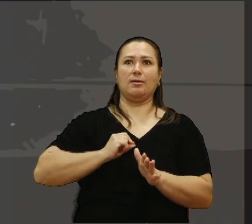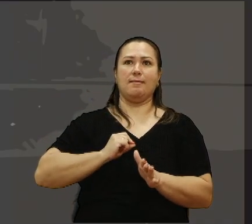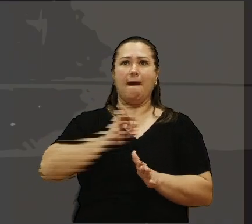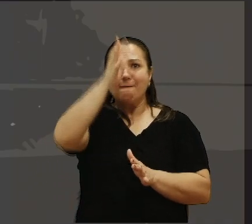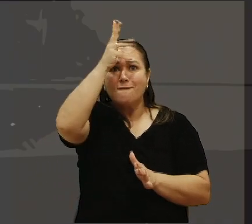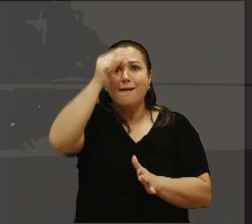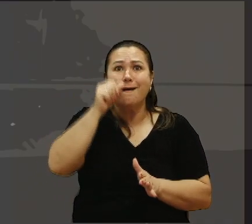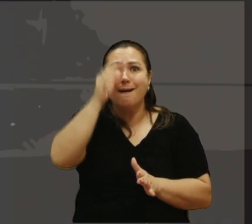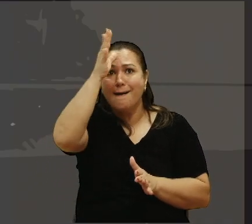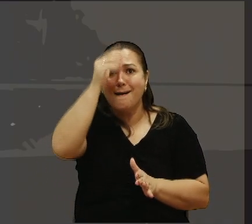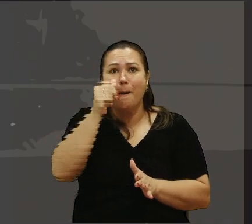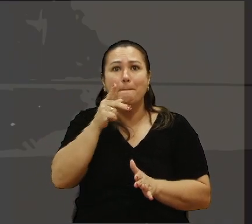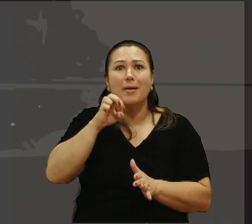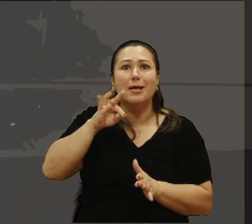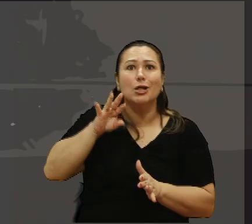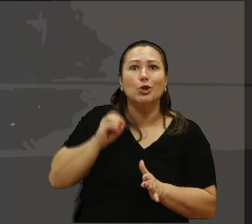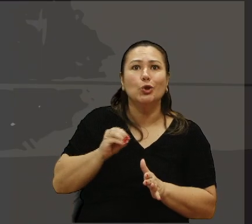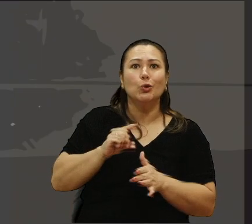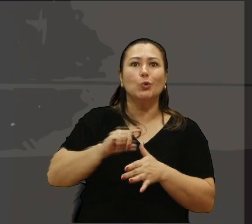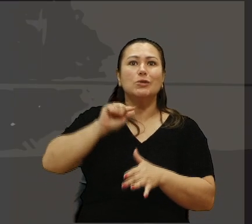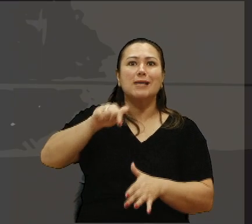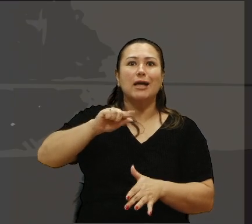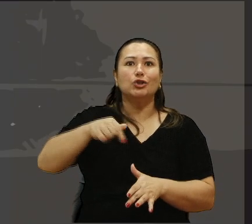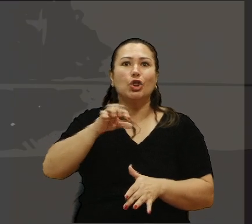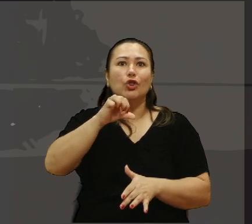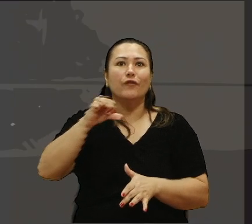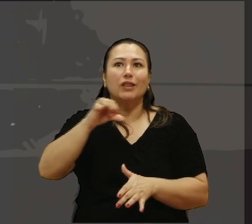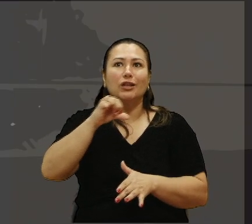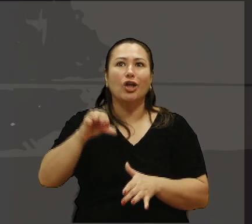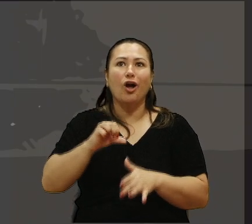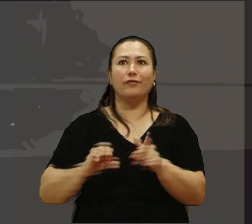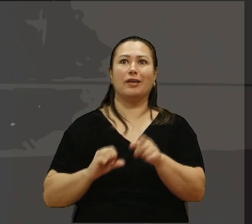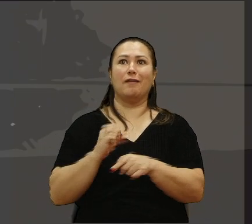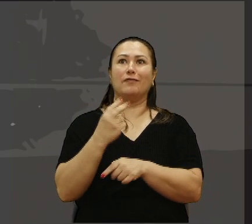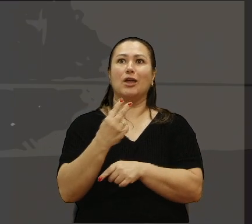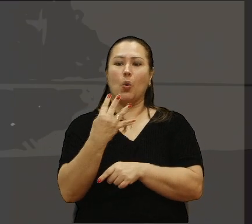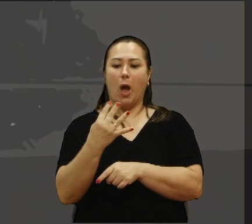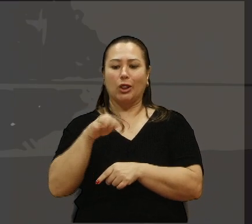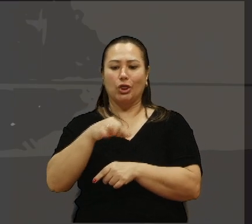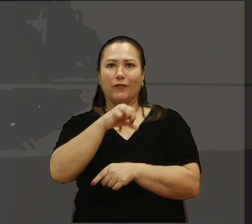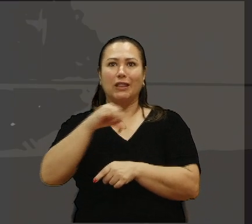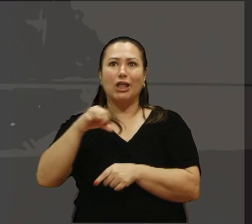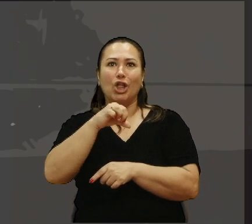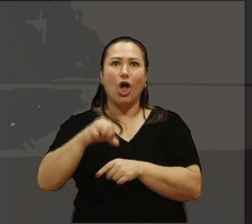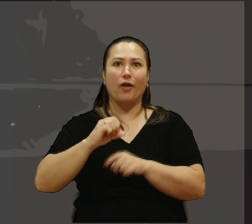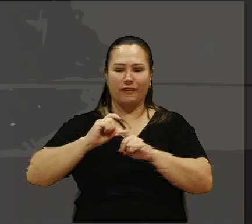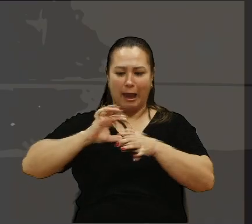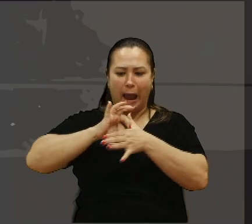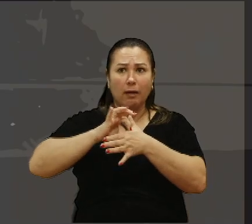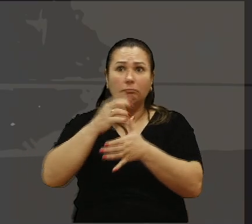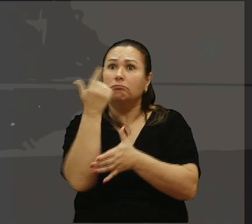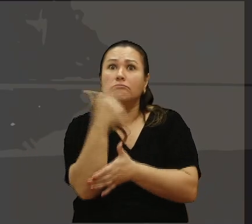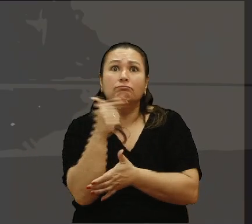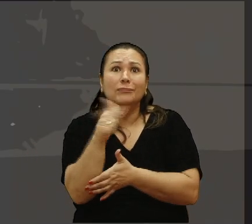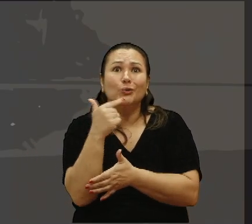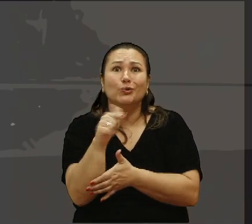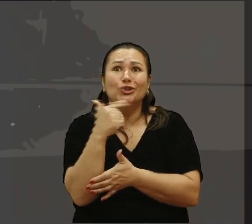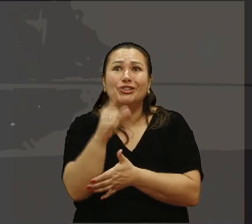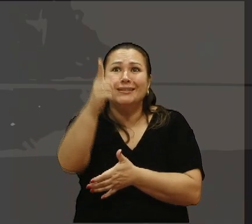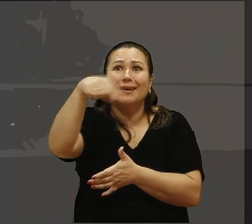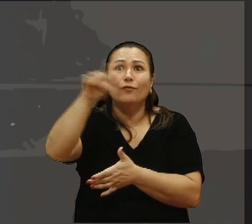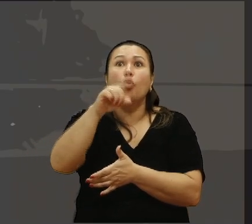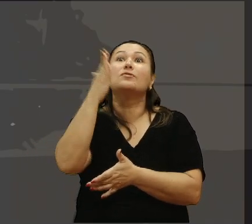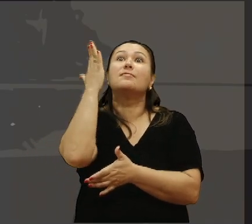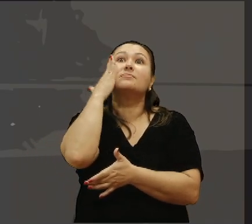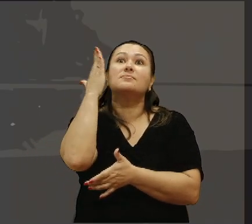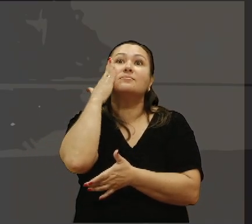frango. Frango a R$ 7,99, R$ 24,99 a costela. Nós não tínhamos. O senhor e eu sabemos que